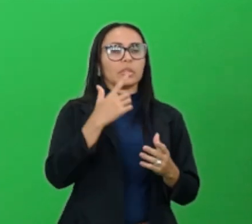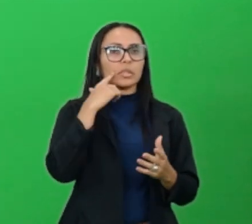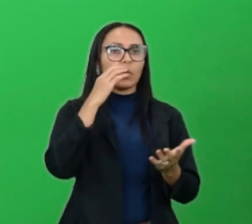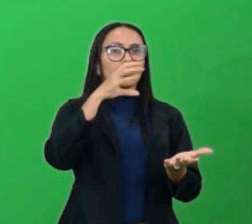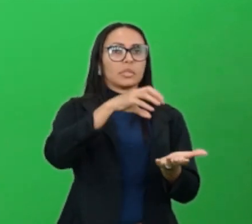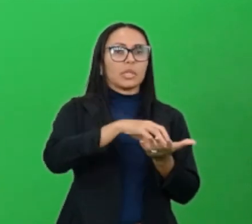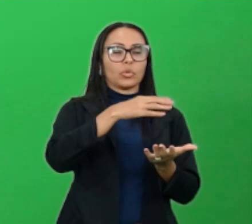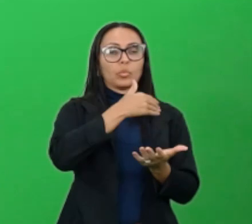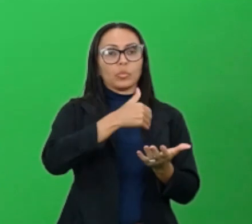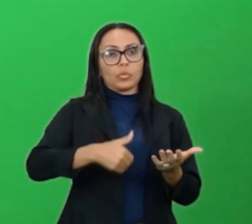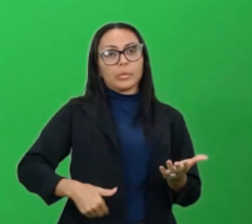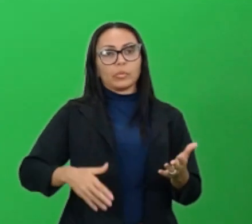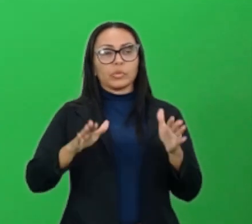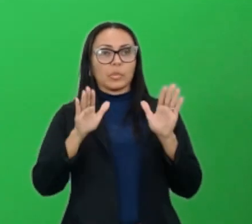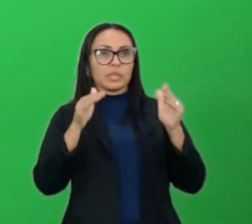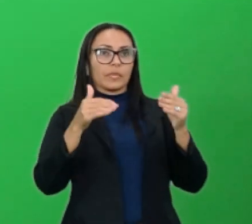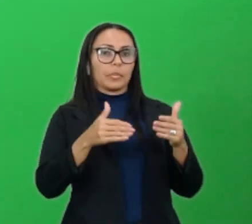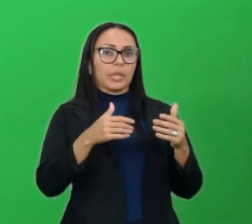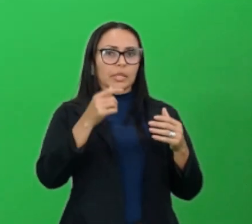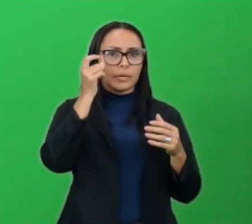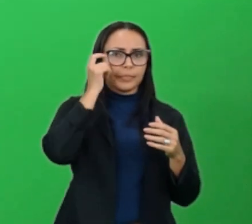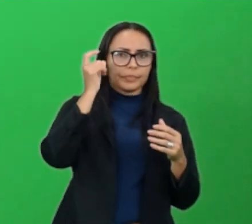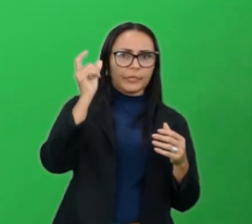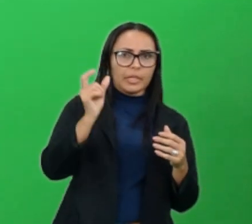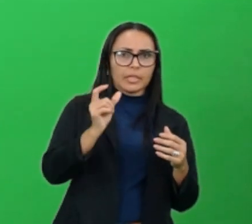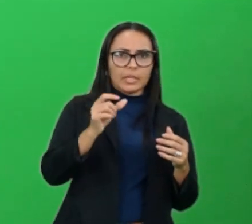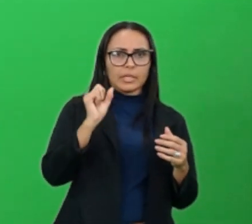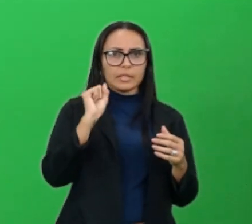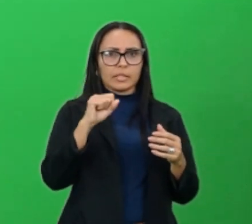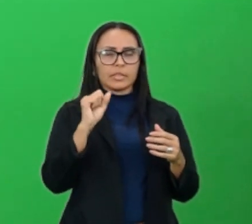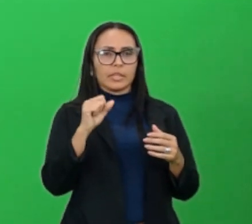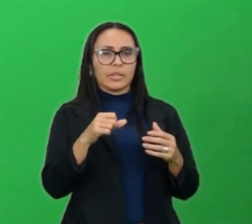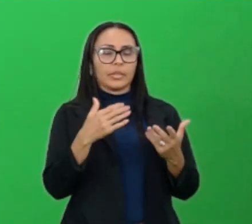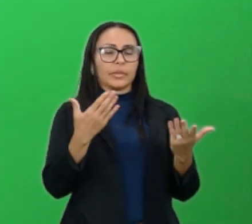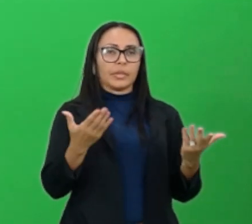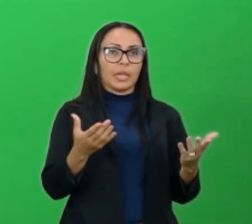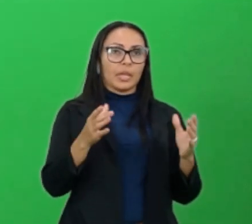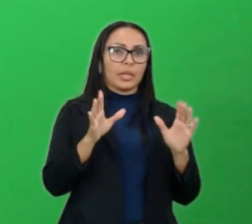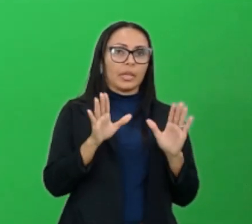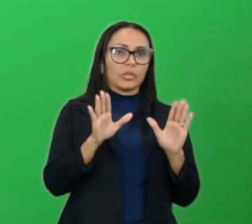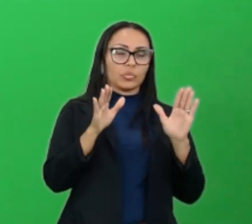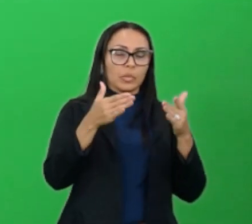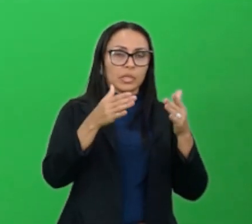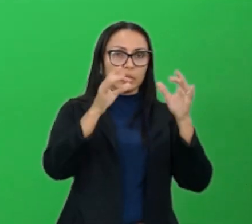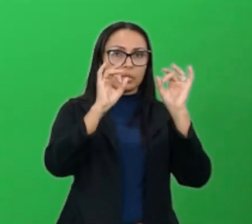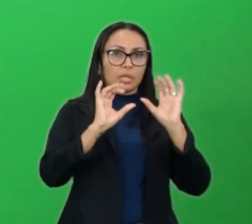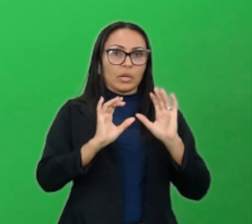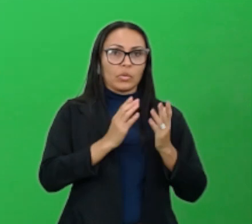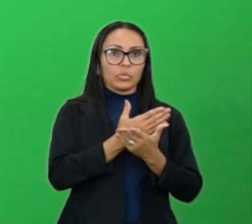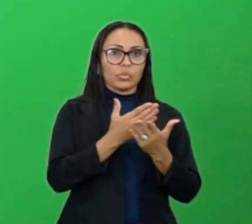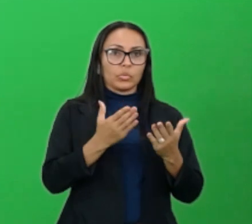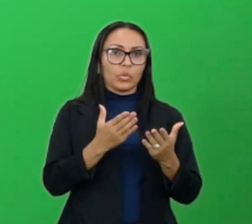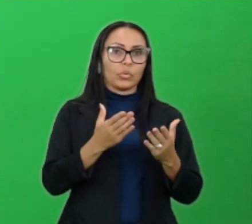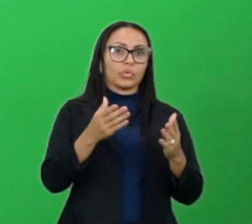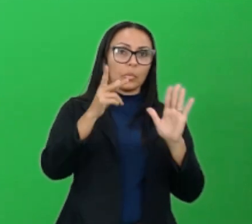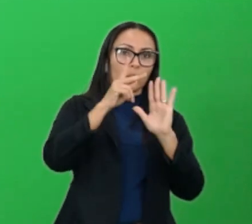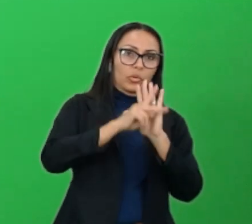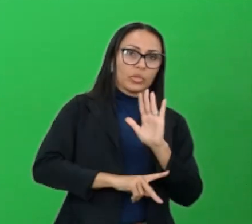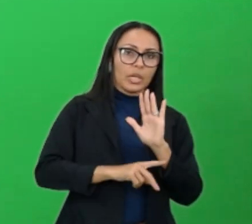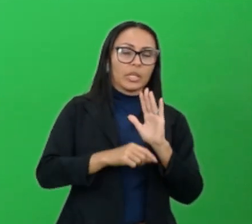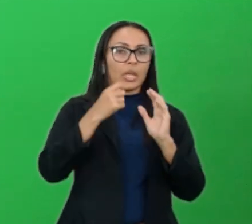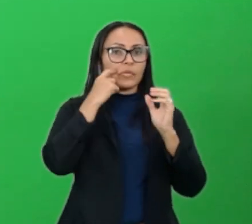um interesse, né, também específico do nosso projeto e algo sobre o qual nós vamos falar na quarta parte desse